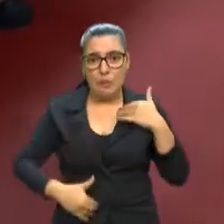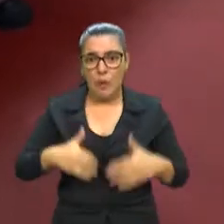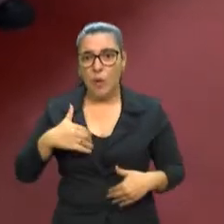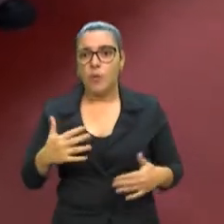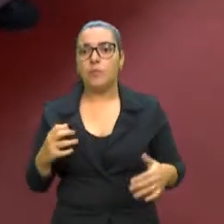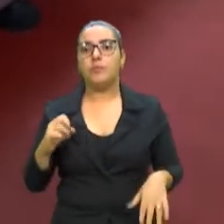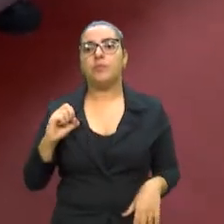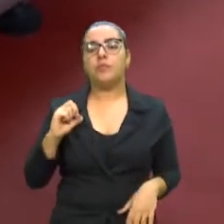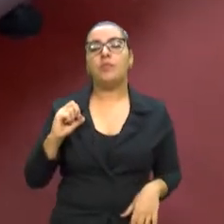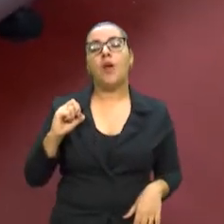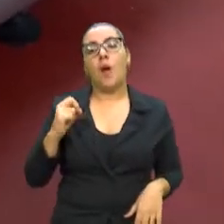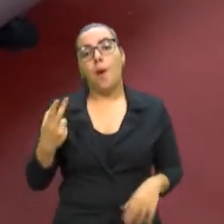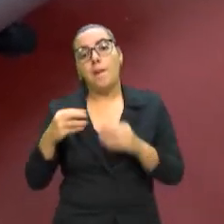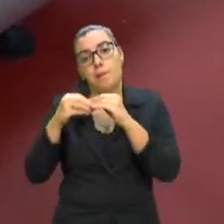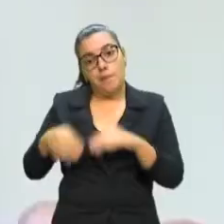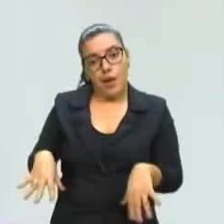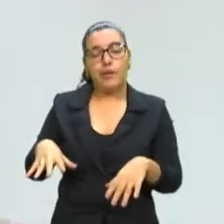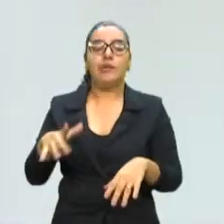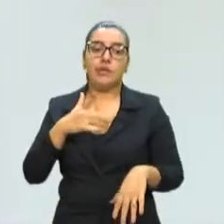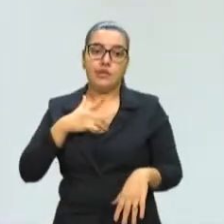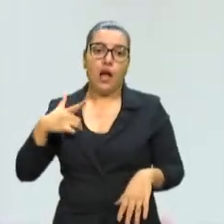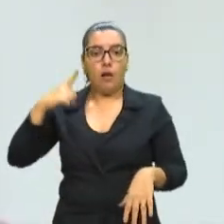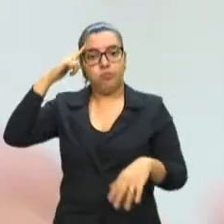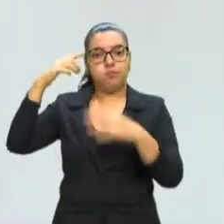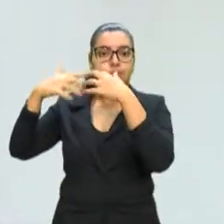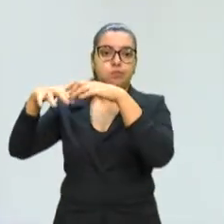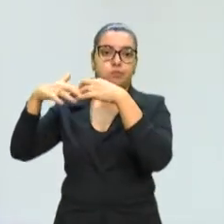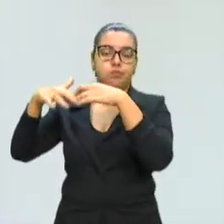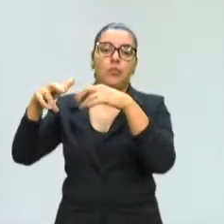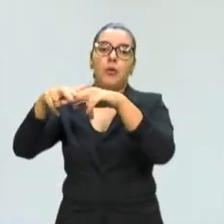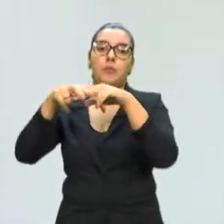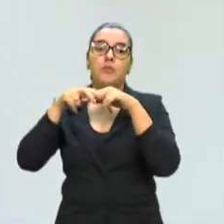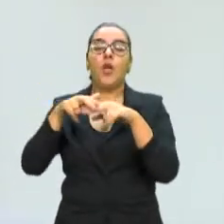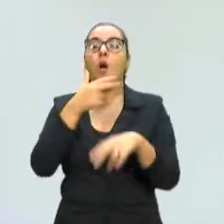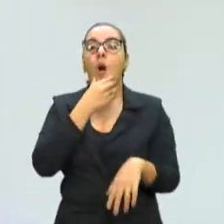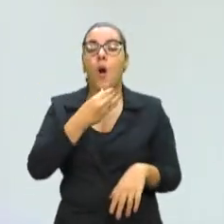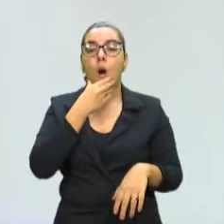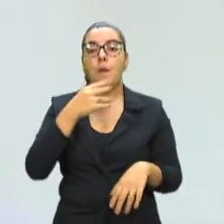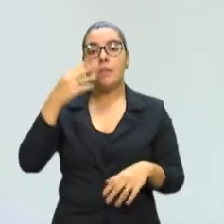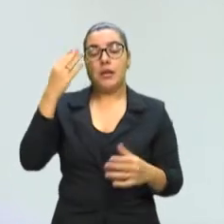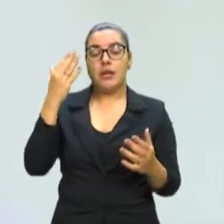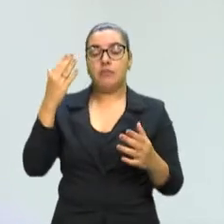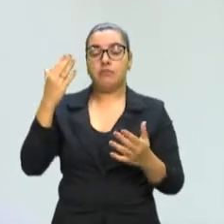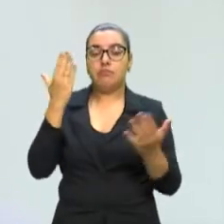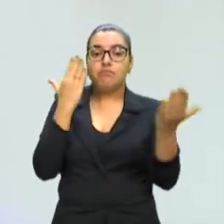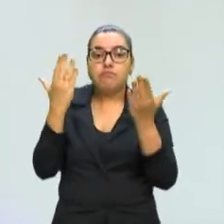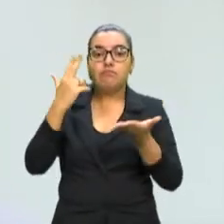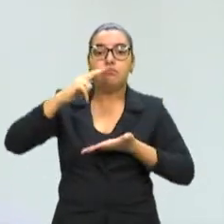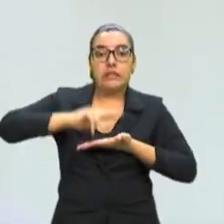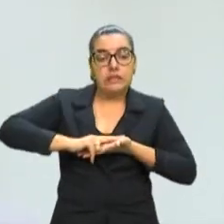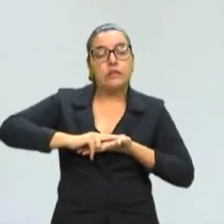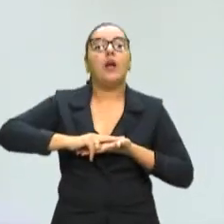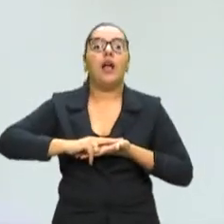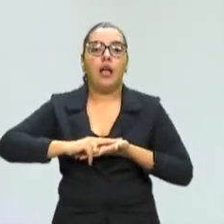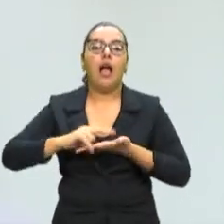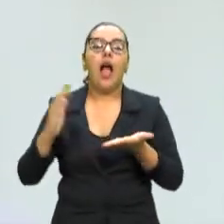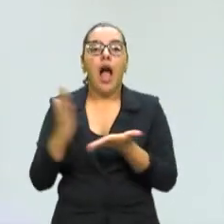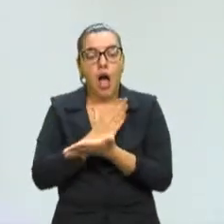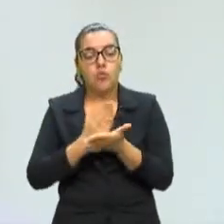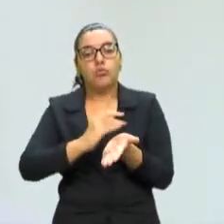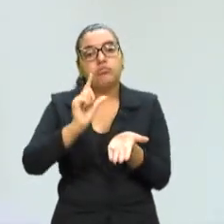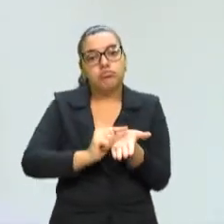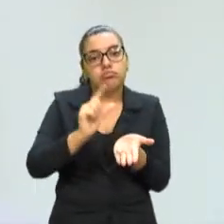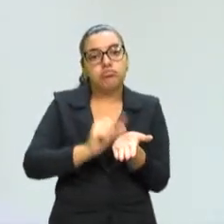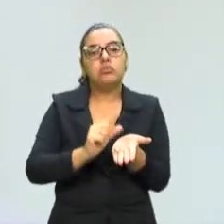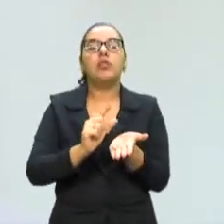sofrer prejuízos na saúde mental. De acordo com o psiquiatra Nairton Cruz, alguns artigos científicos mostram que